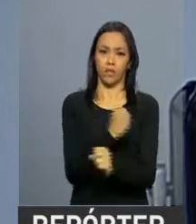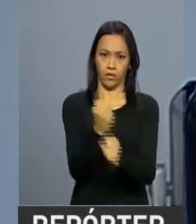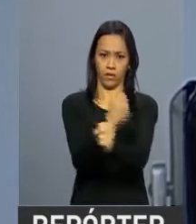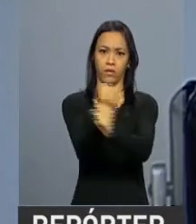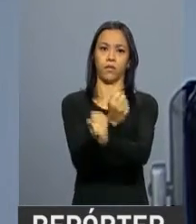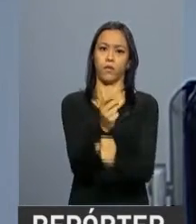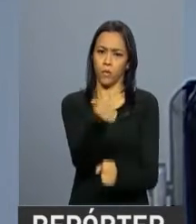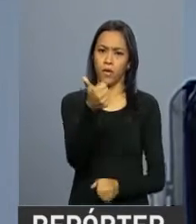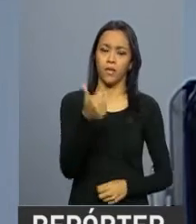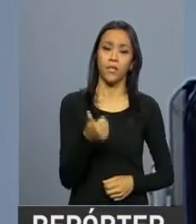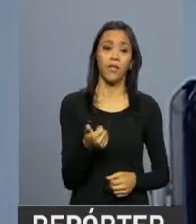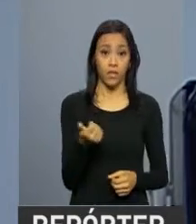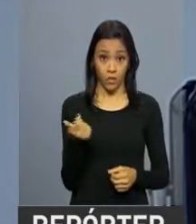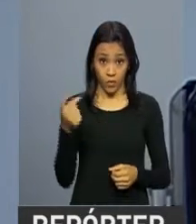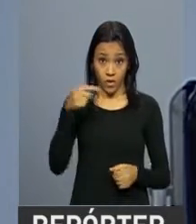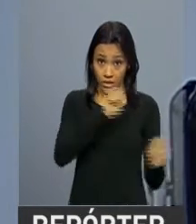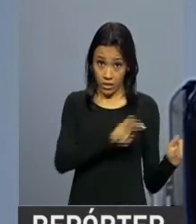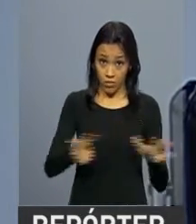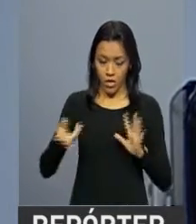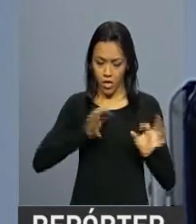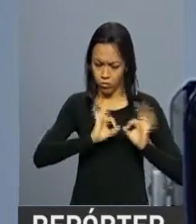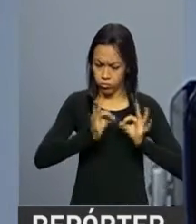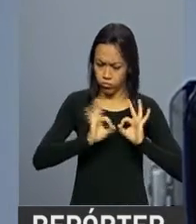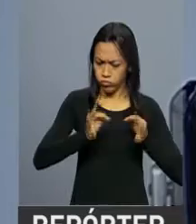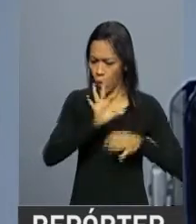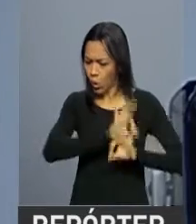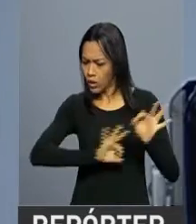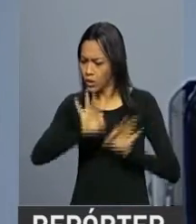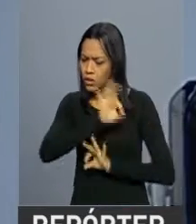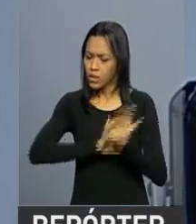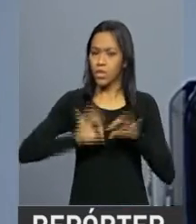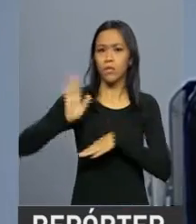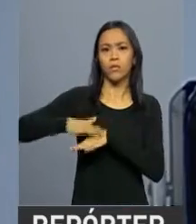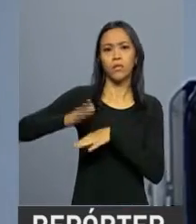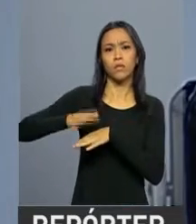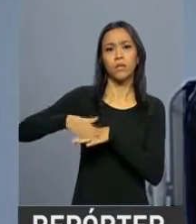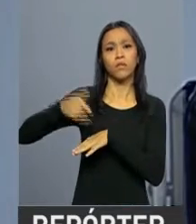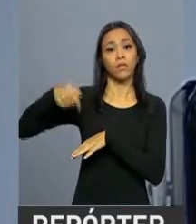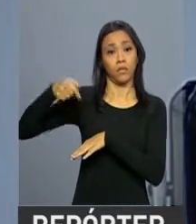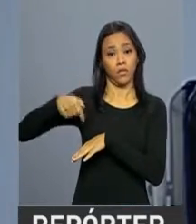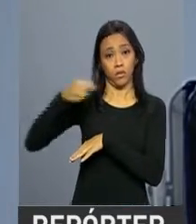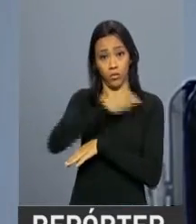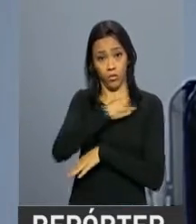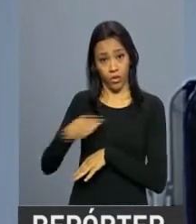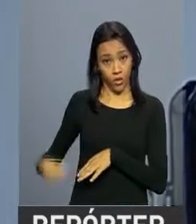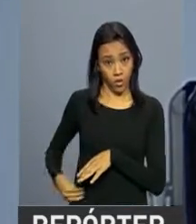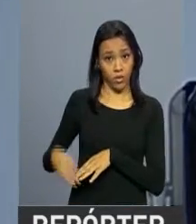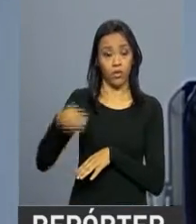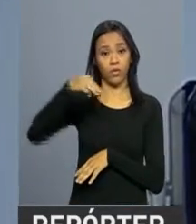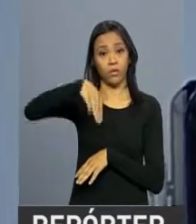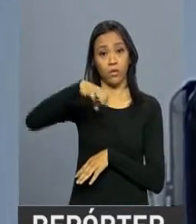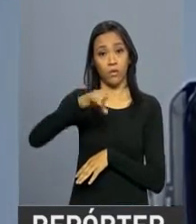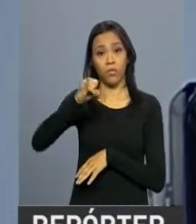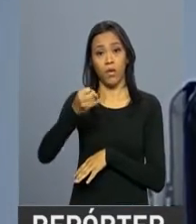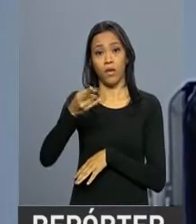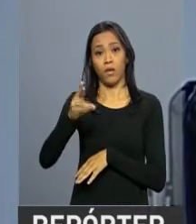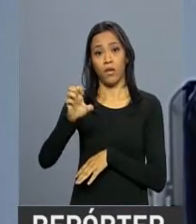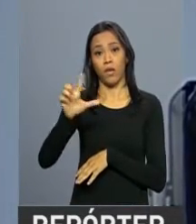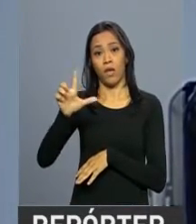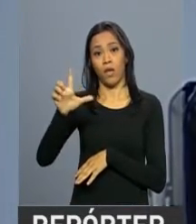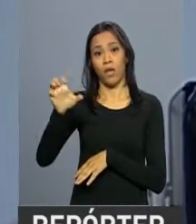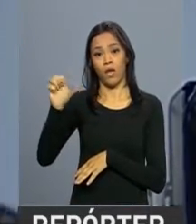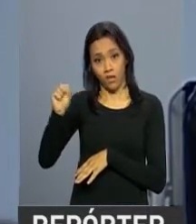fez durante esses dias, volto a dizer, sob o comando do ministro Henrique Meirelles, foi construir um